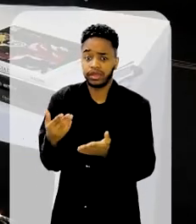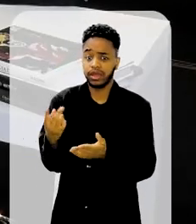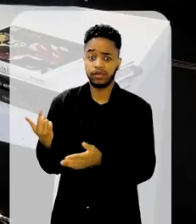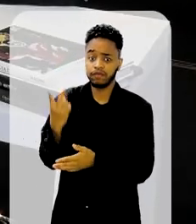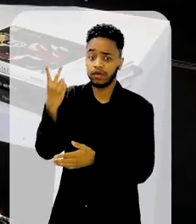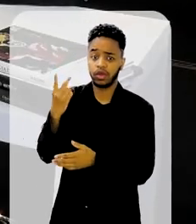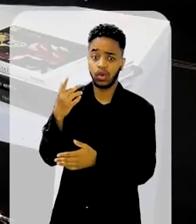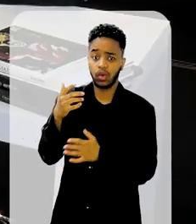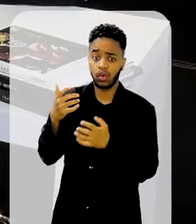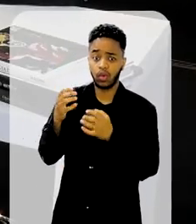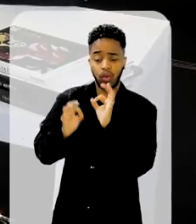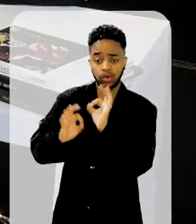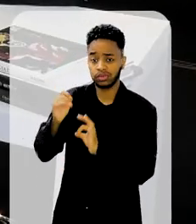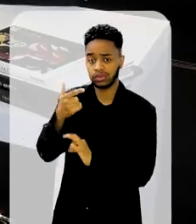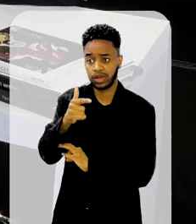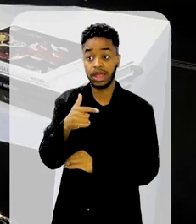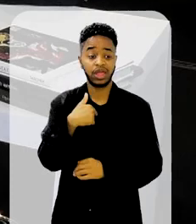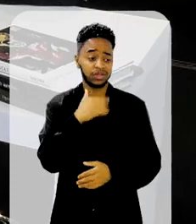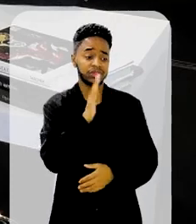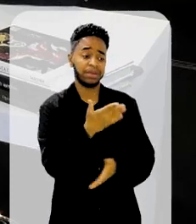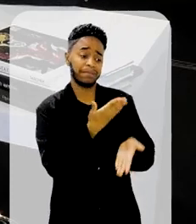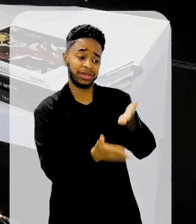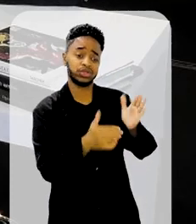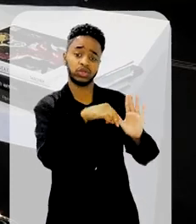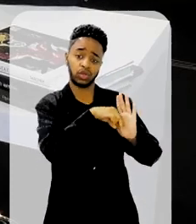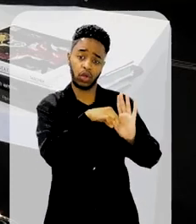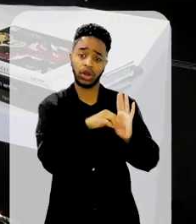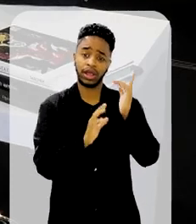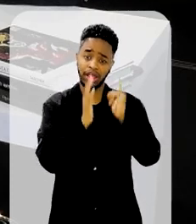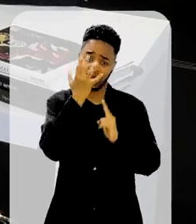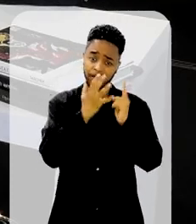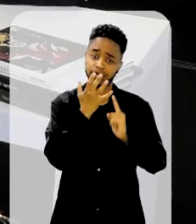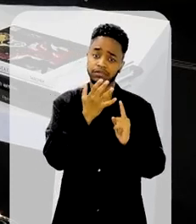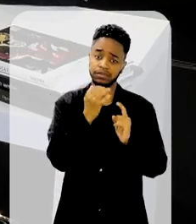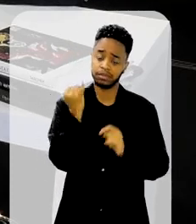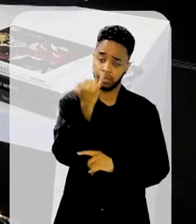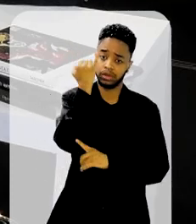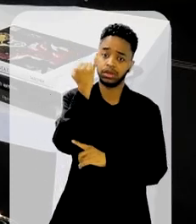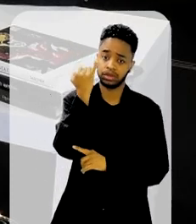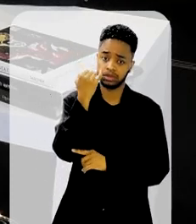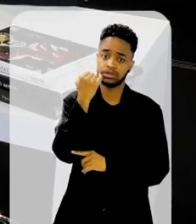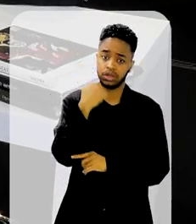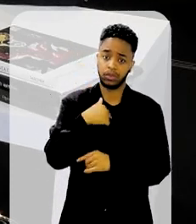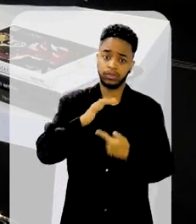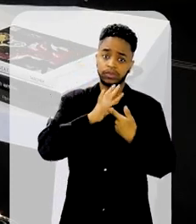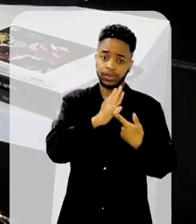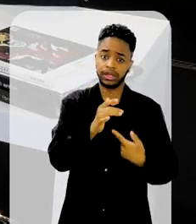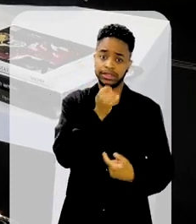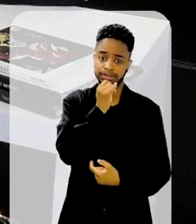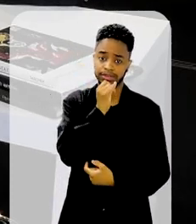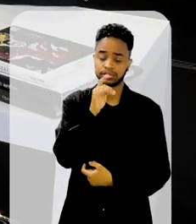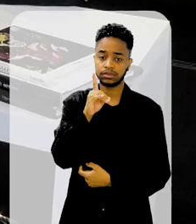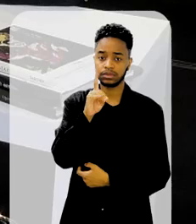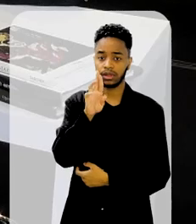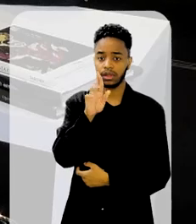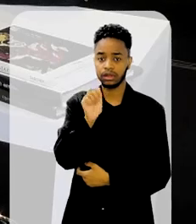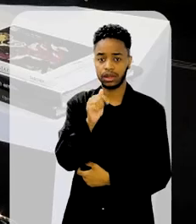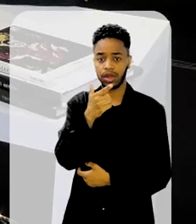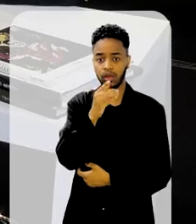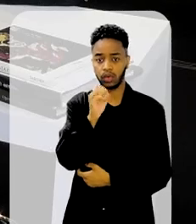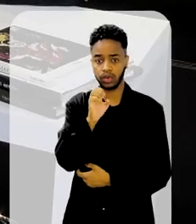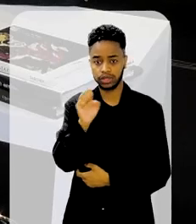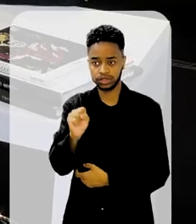não tô valorizando a construção maur per eu já perdi pontos em grandes carnavais vou citar como exemplo a dragões da real né que é uma história que eu